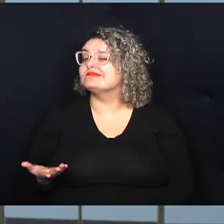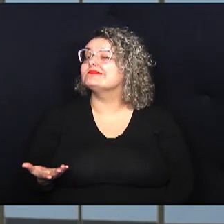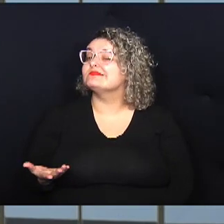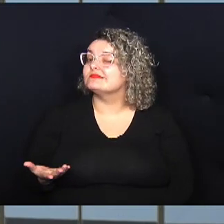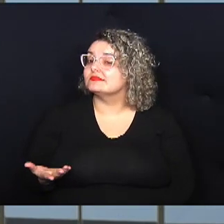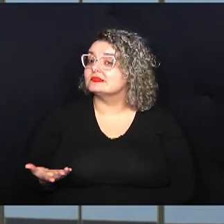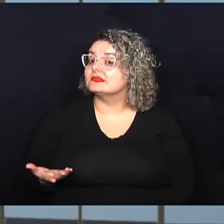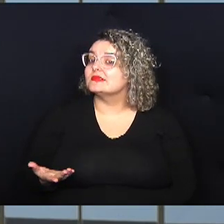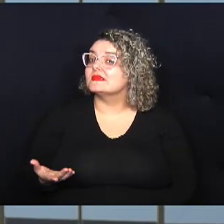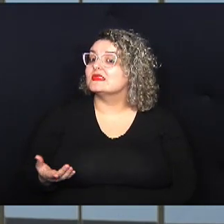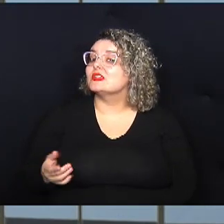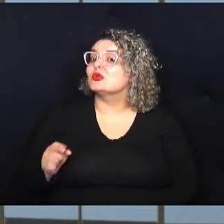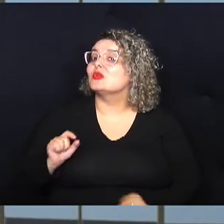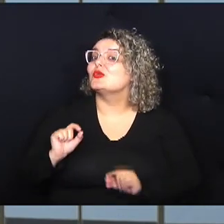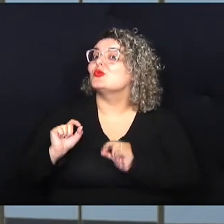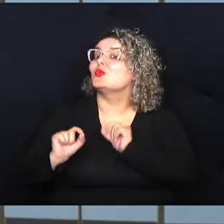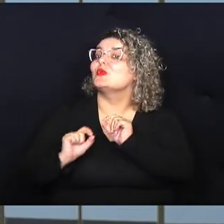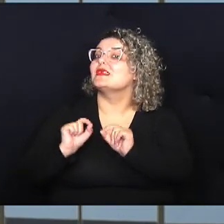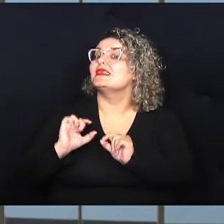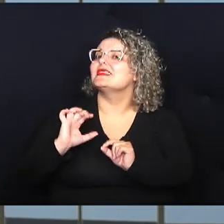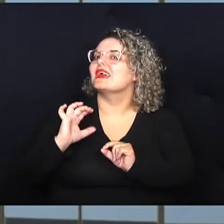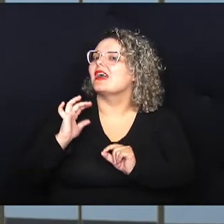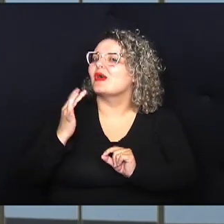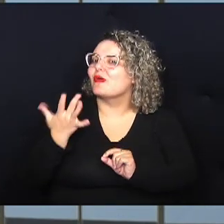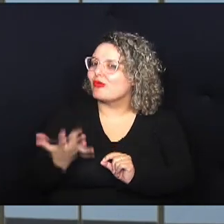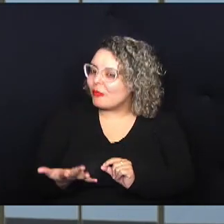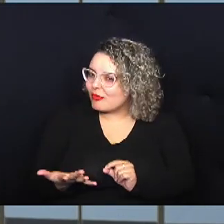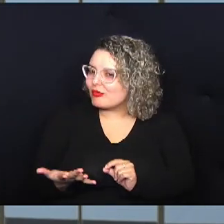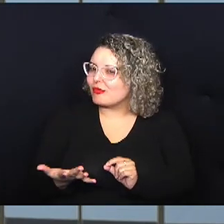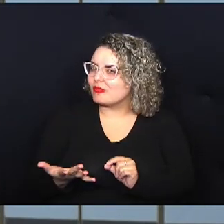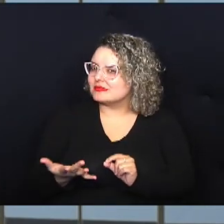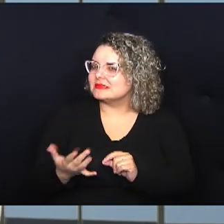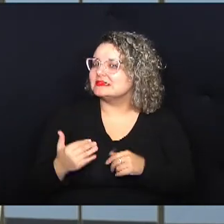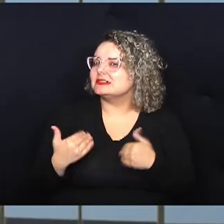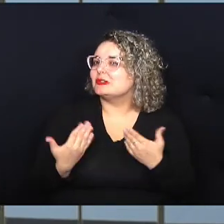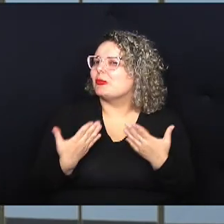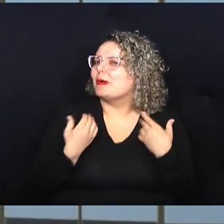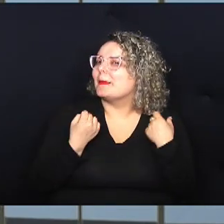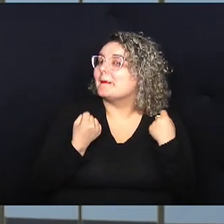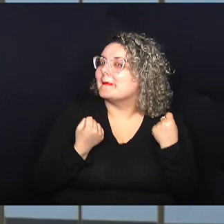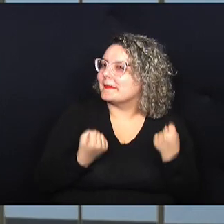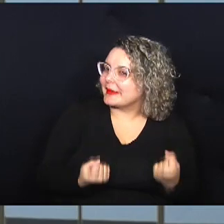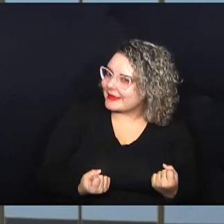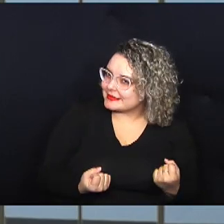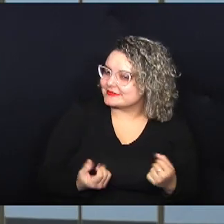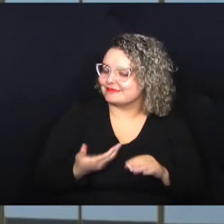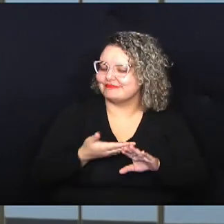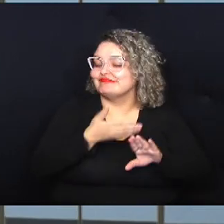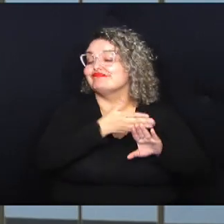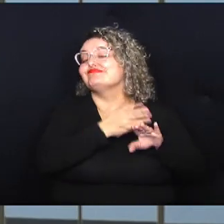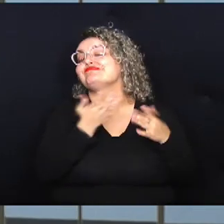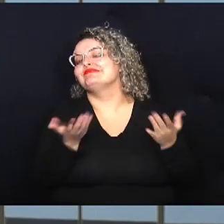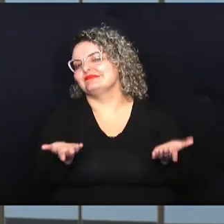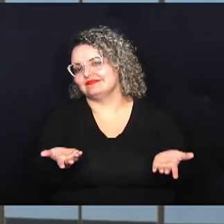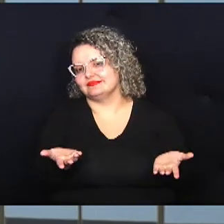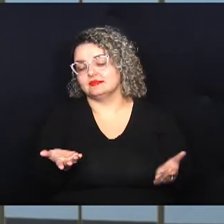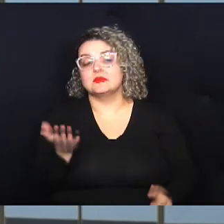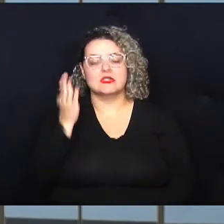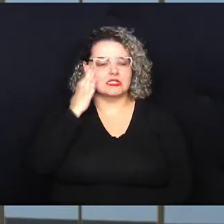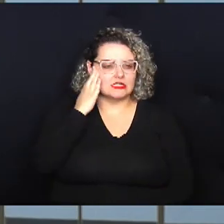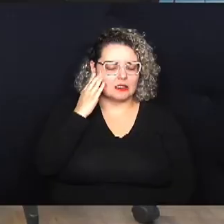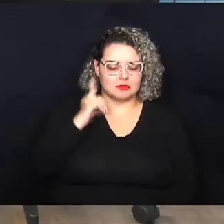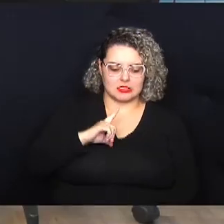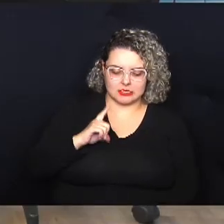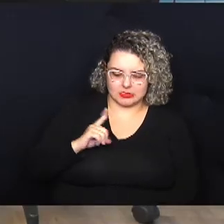custo do quê, né? Para quê? Que peso é esse, entendeu? Você sabe que existe uma palavra